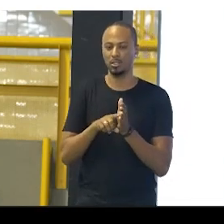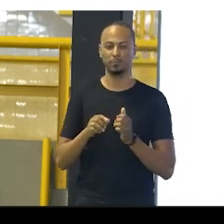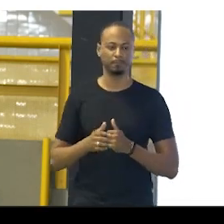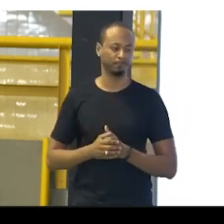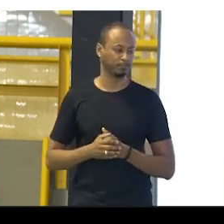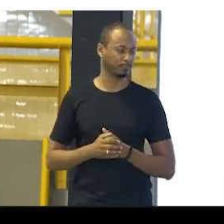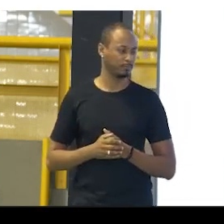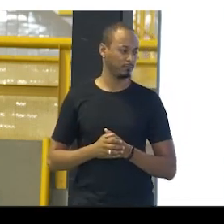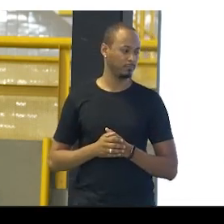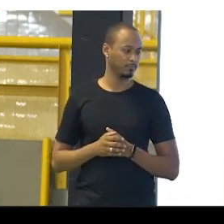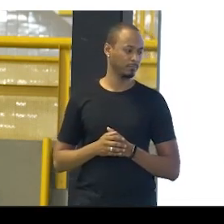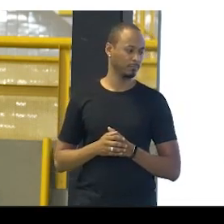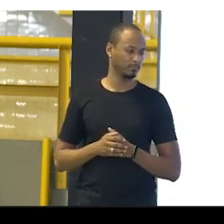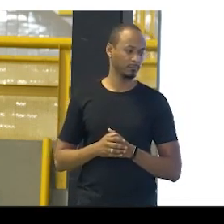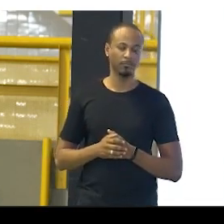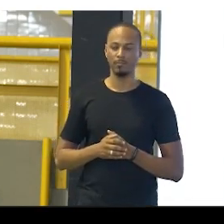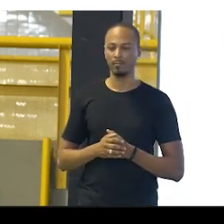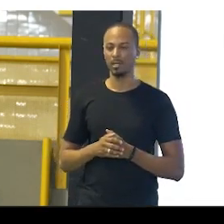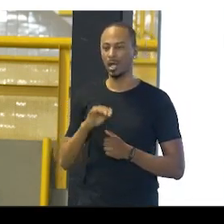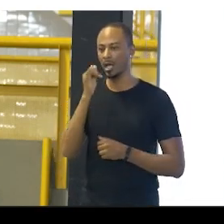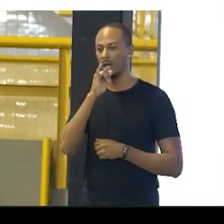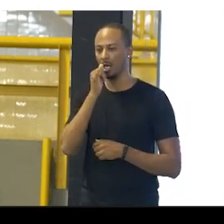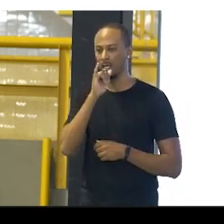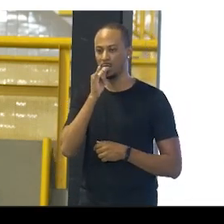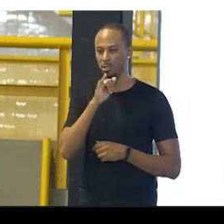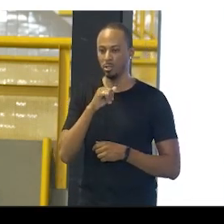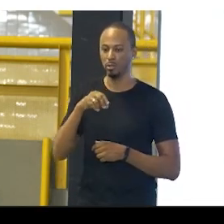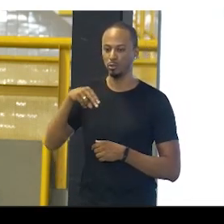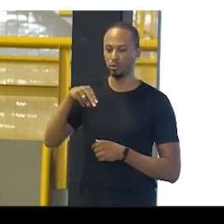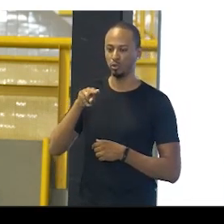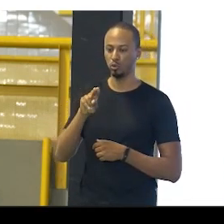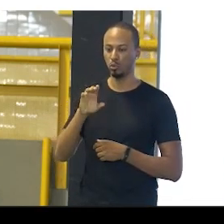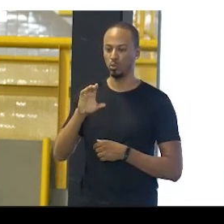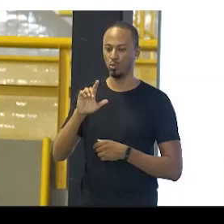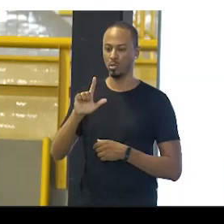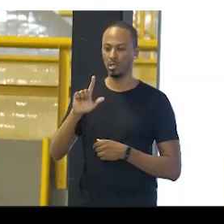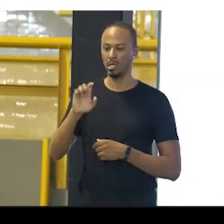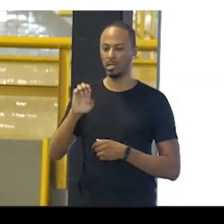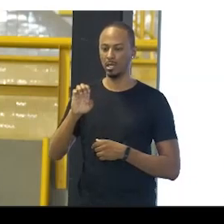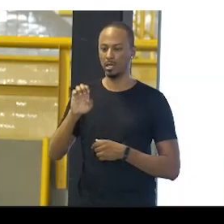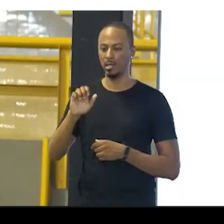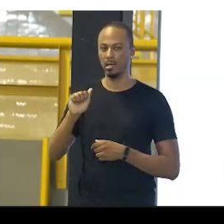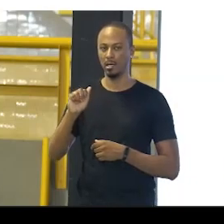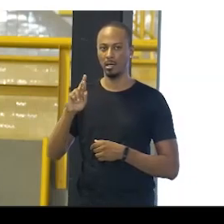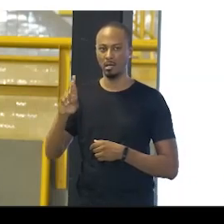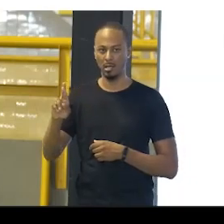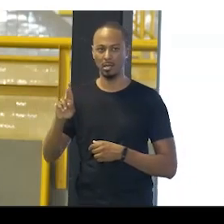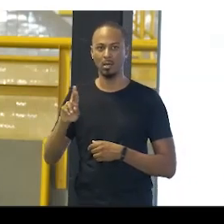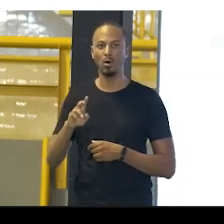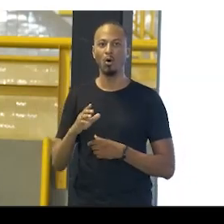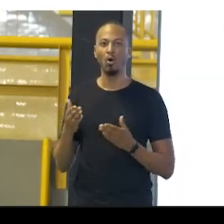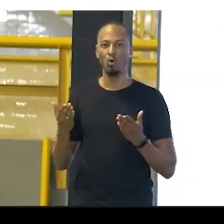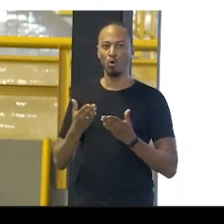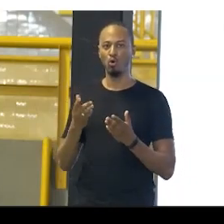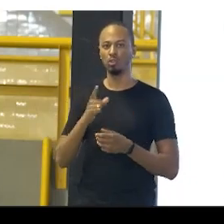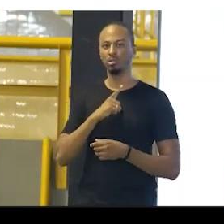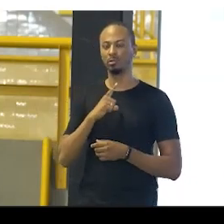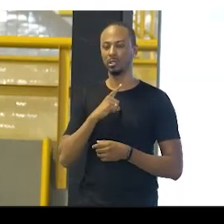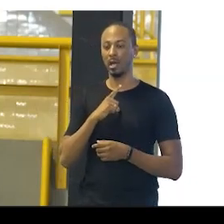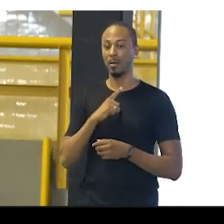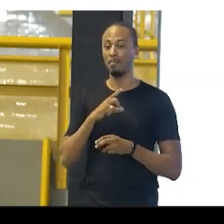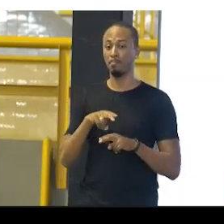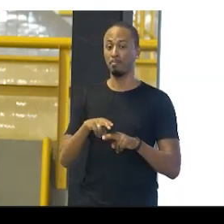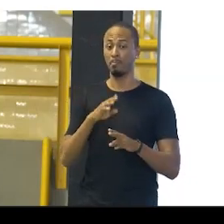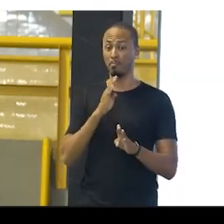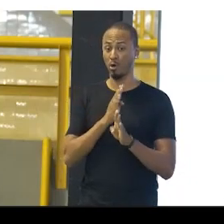falamos um pouquinho sobre essa fonte de energia. Ela hoje garante o fornecimento de parte da